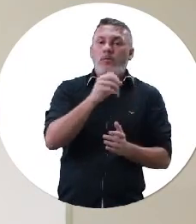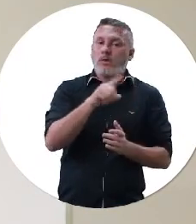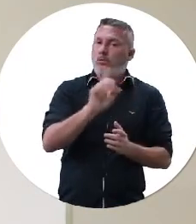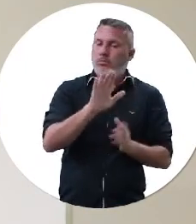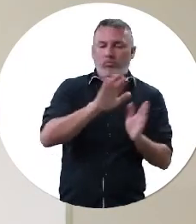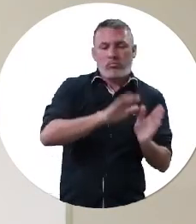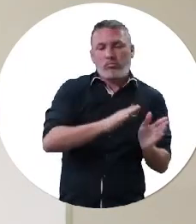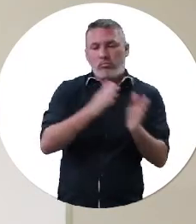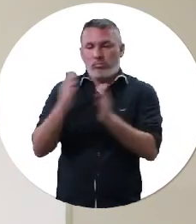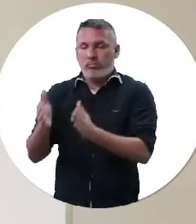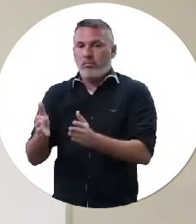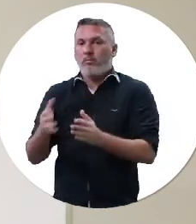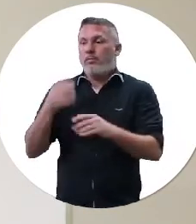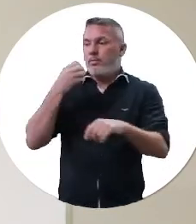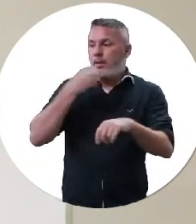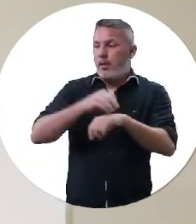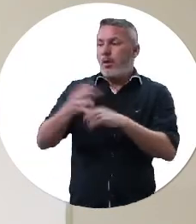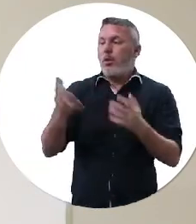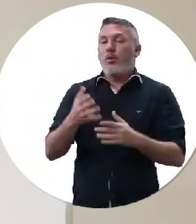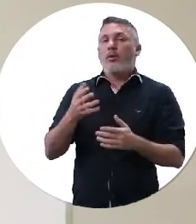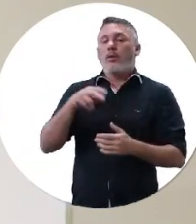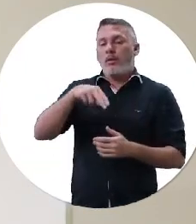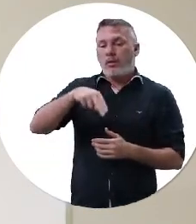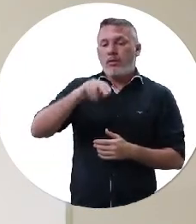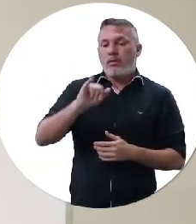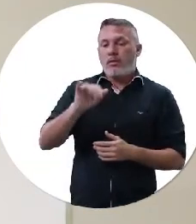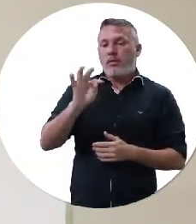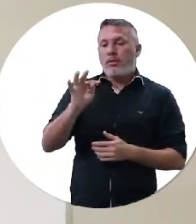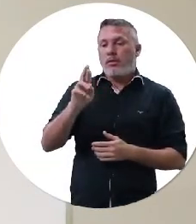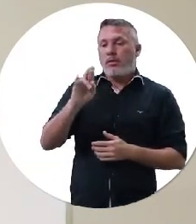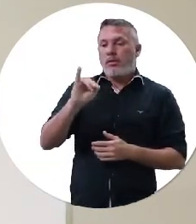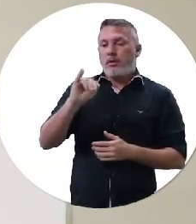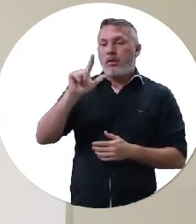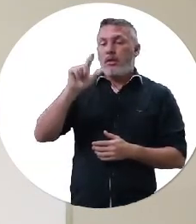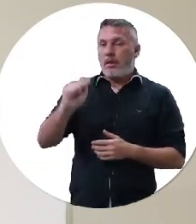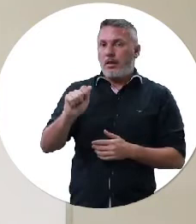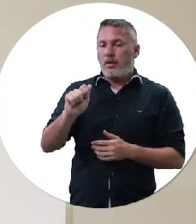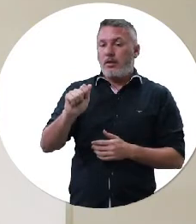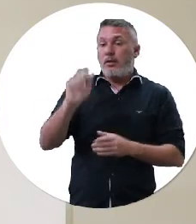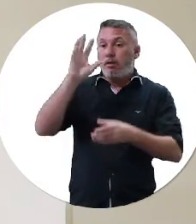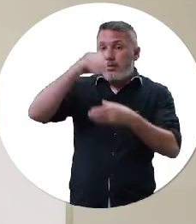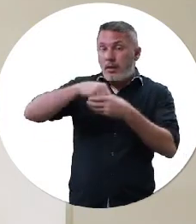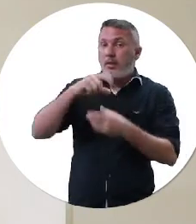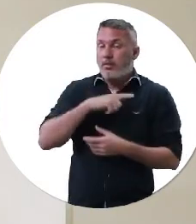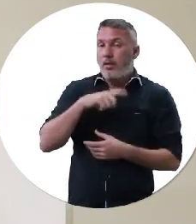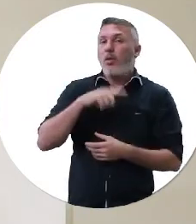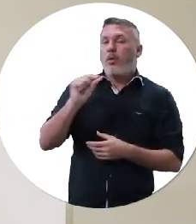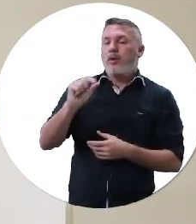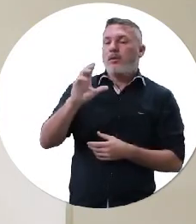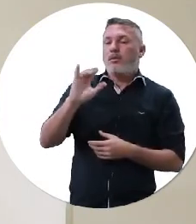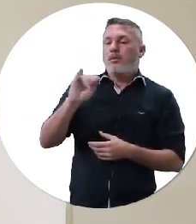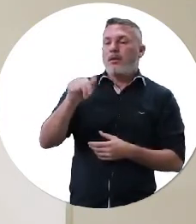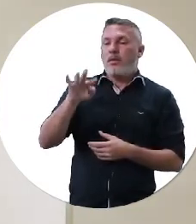raciocínio, nitrila. Nitrila tem um grupo funcional conhecido como cianeto.